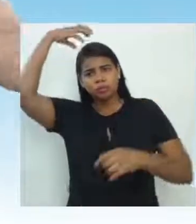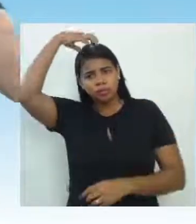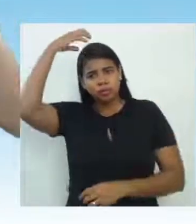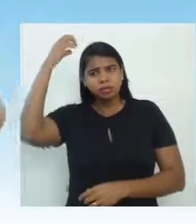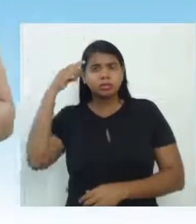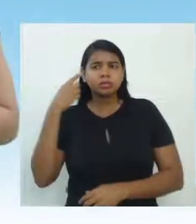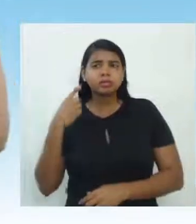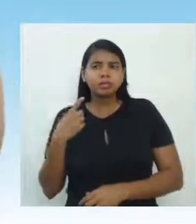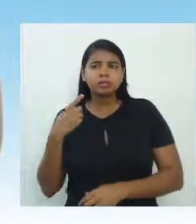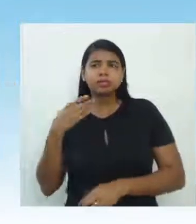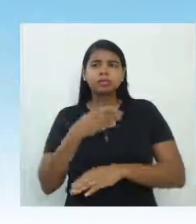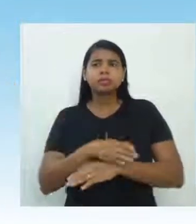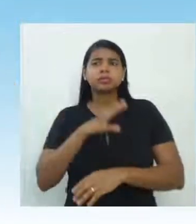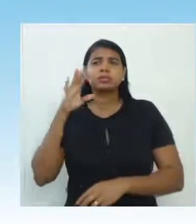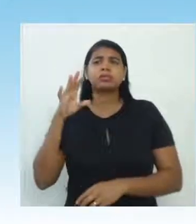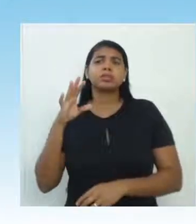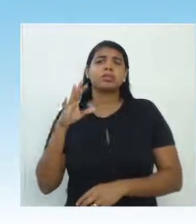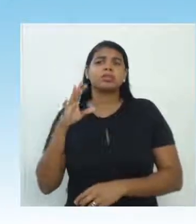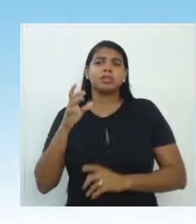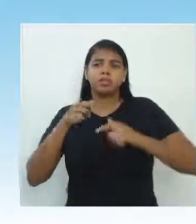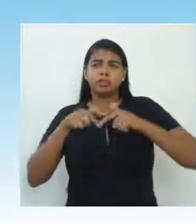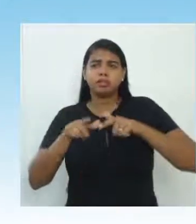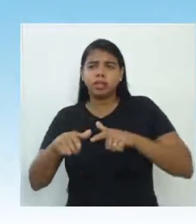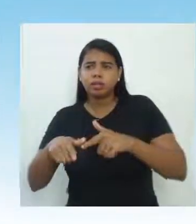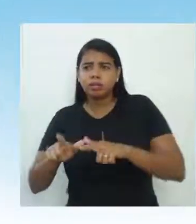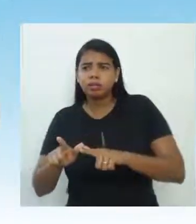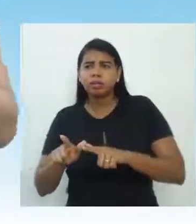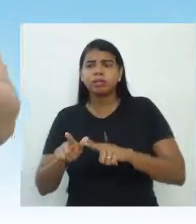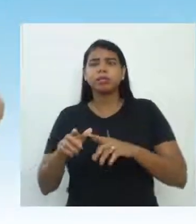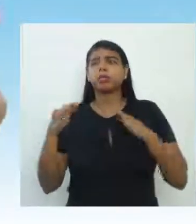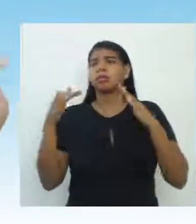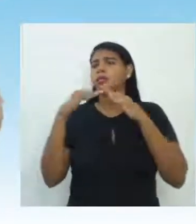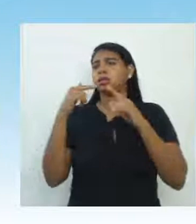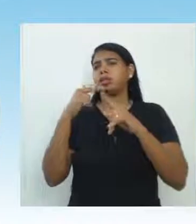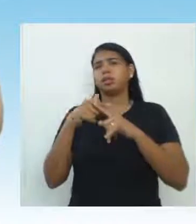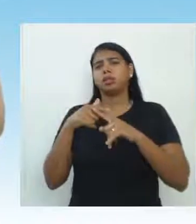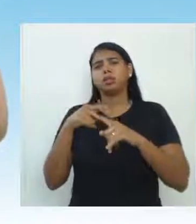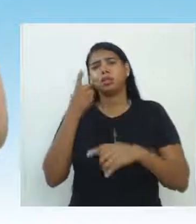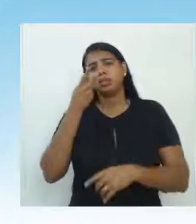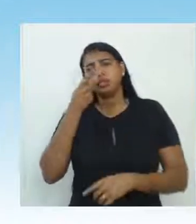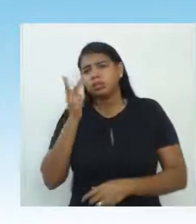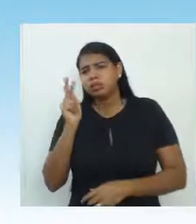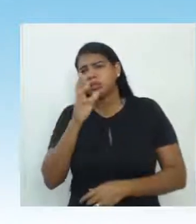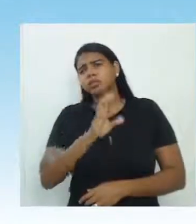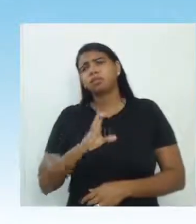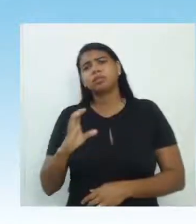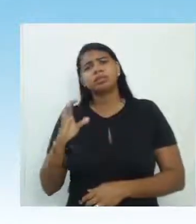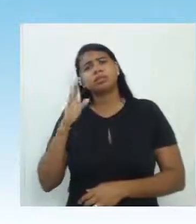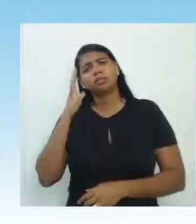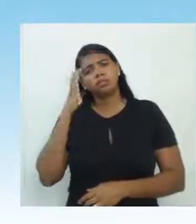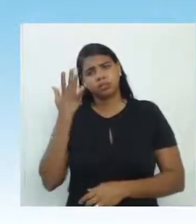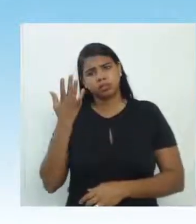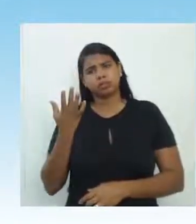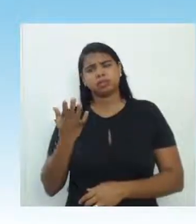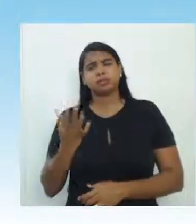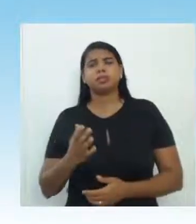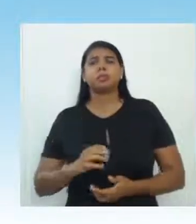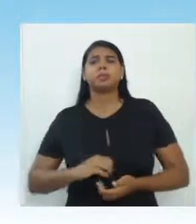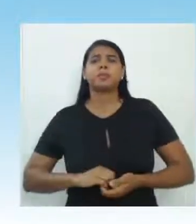tranquilidade, entre outras formas, né, de manifestação cultuar. religiosa. Inclusive as pessoas ateias também, eu vejo às vezes muita